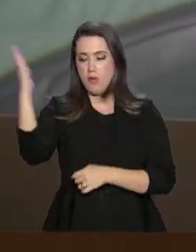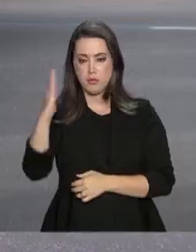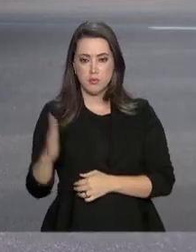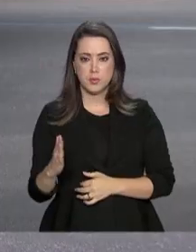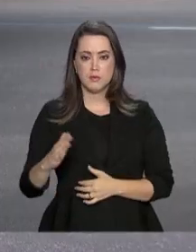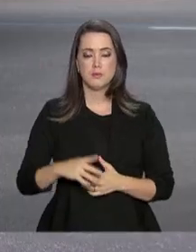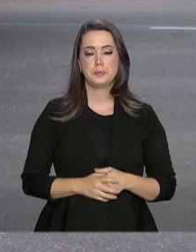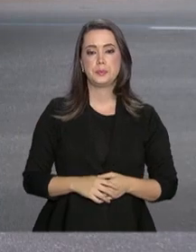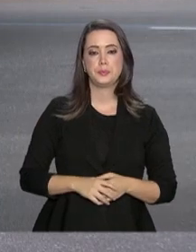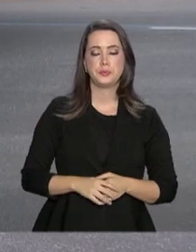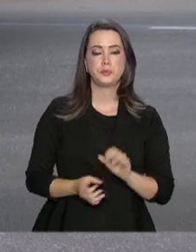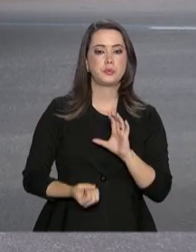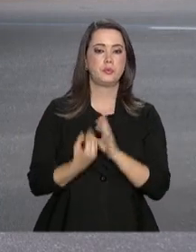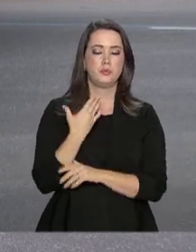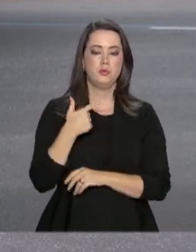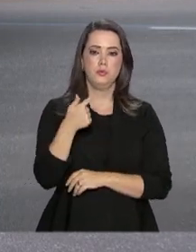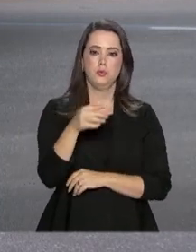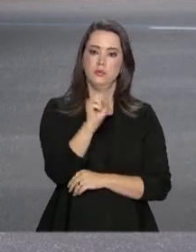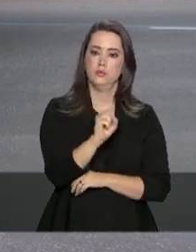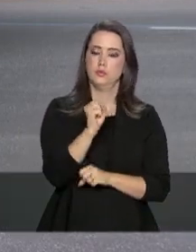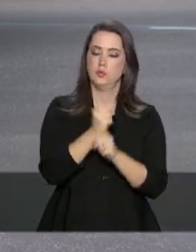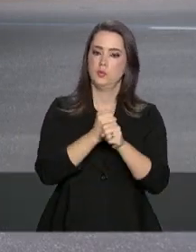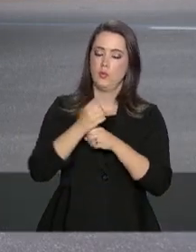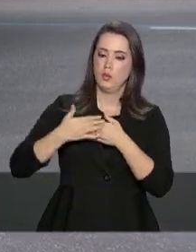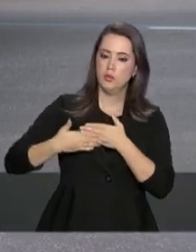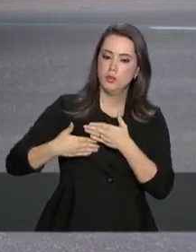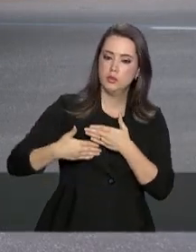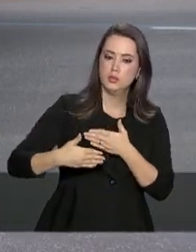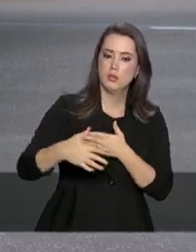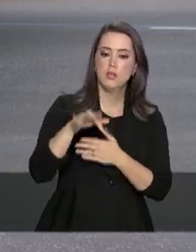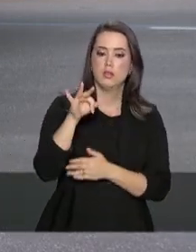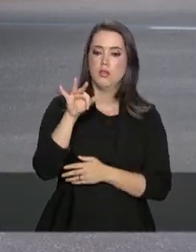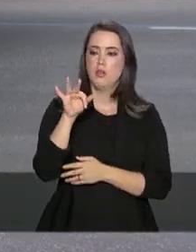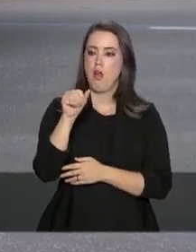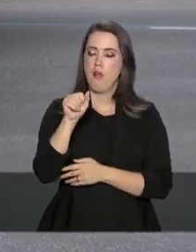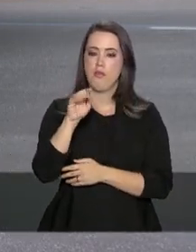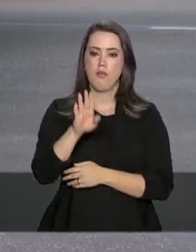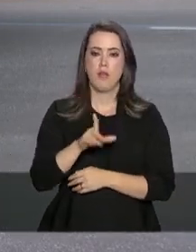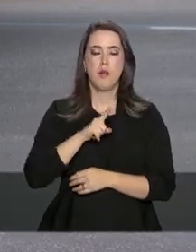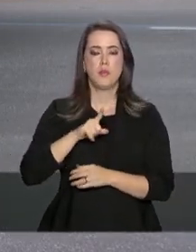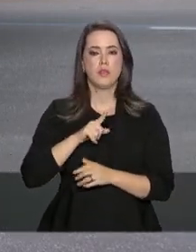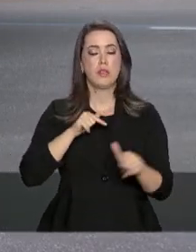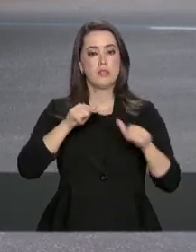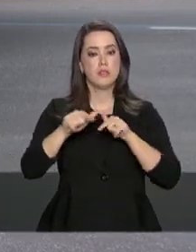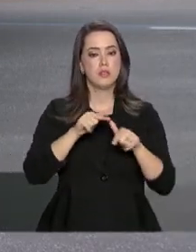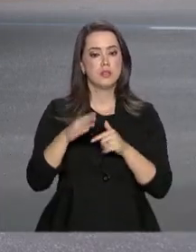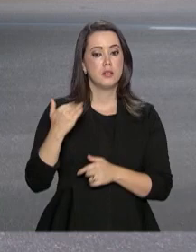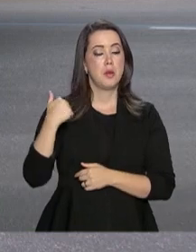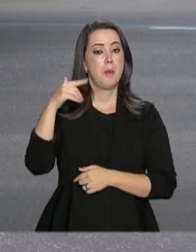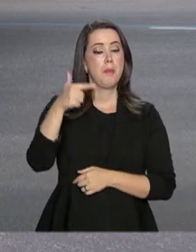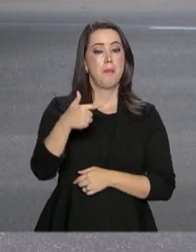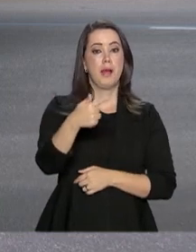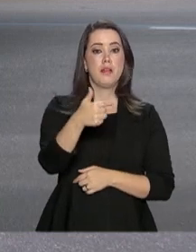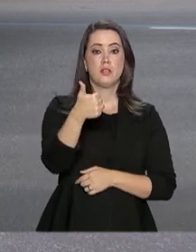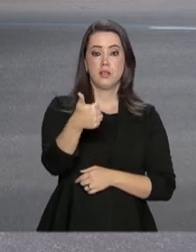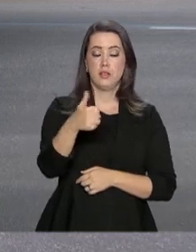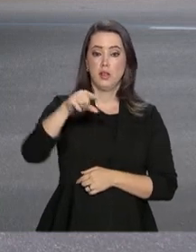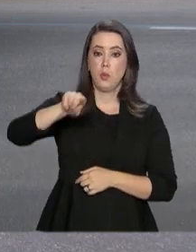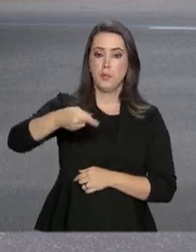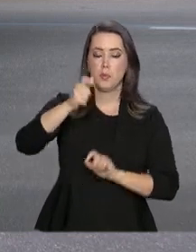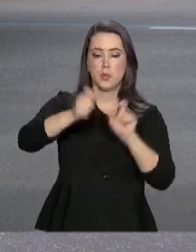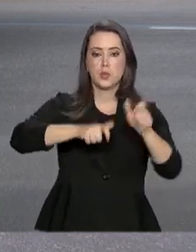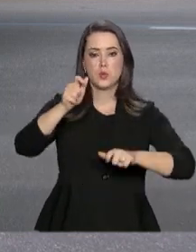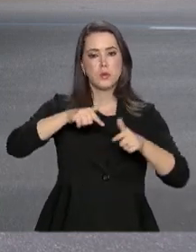brasil criada há 78 anos a força aérea brasileira conta com um efetivo de mais de 71 mil profissionais